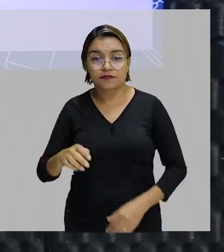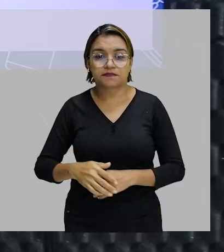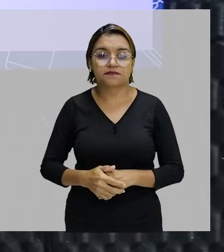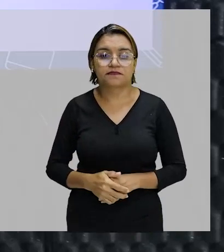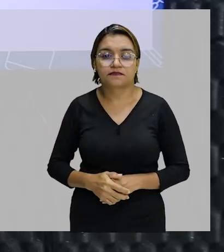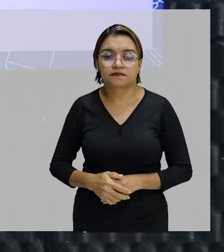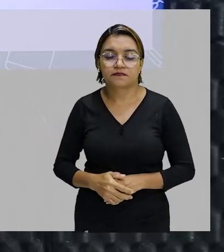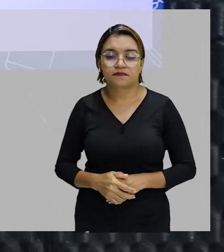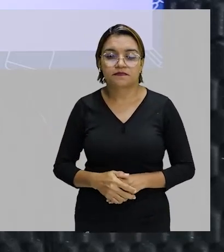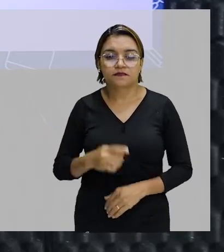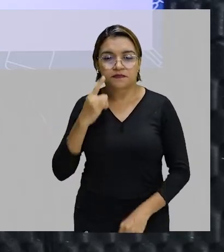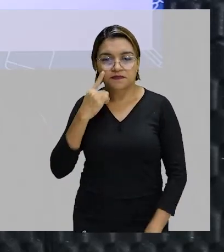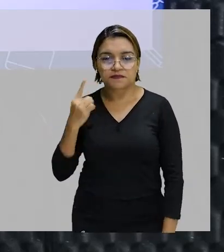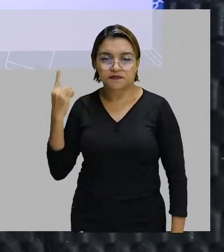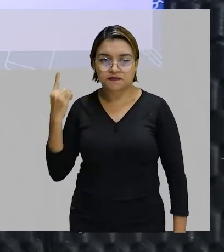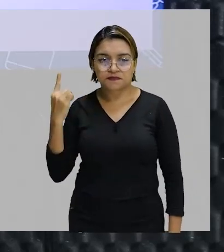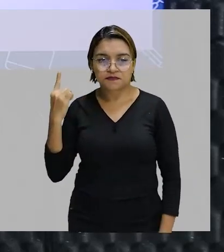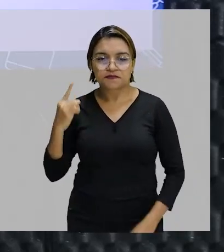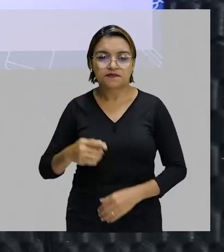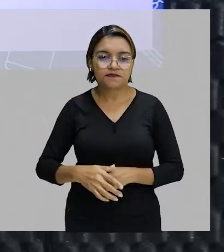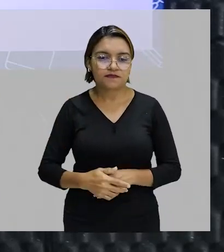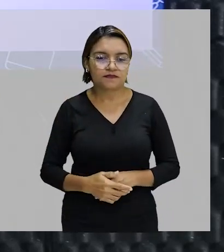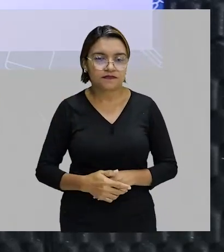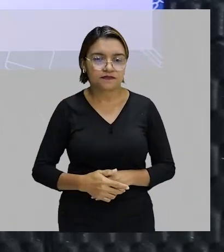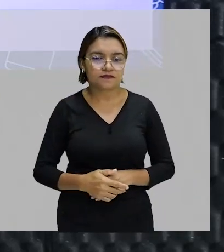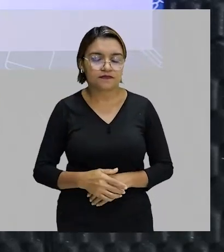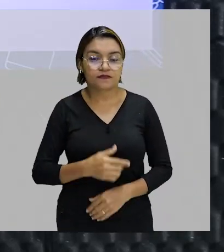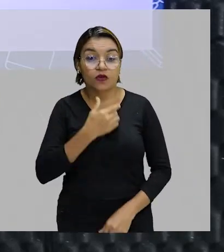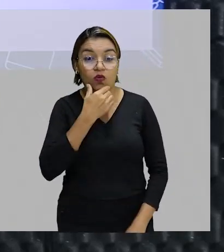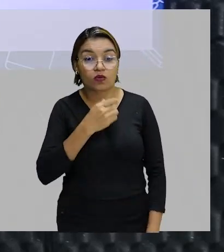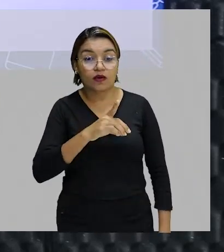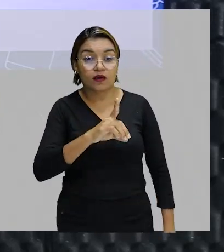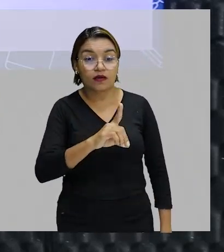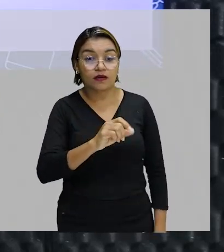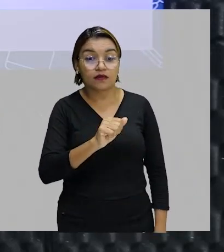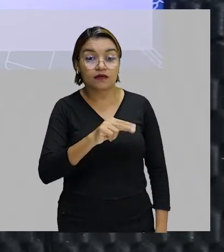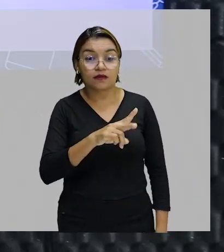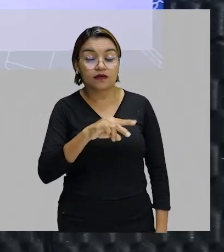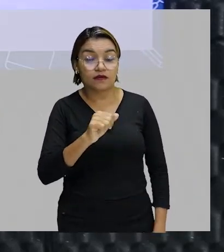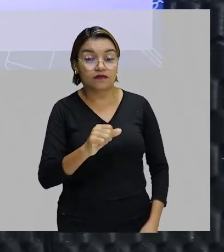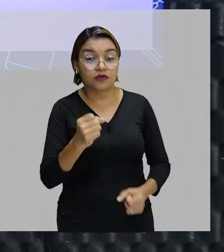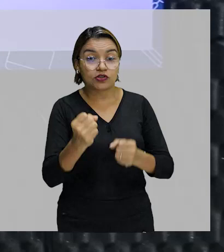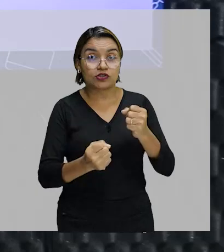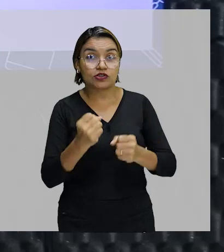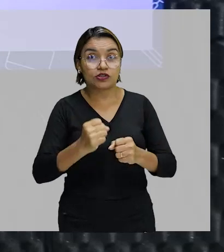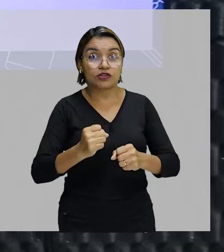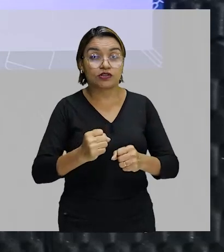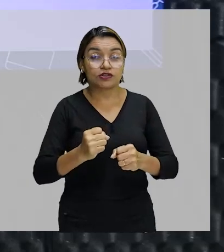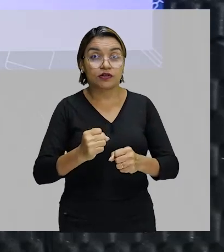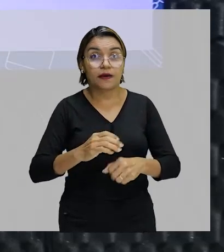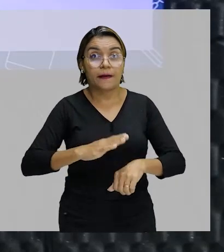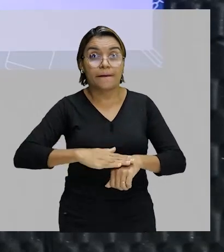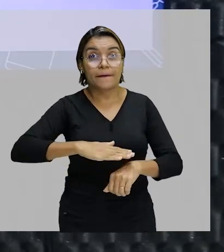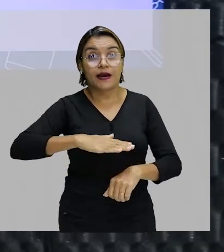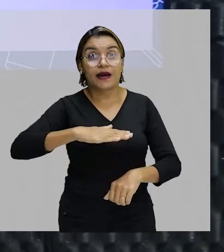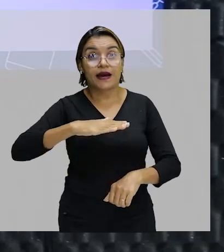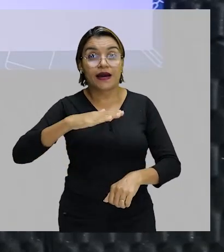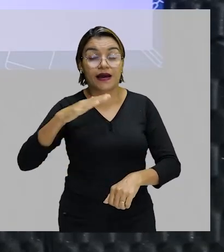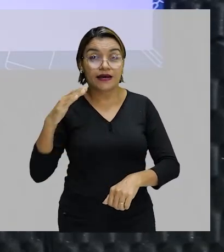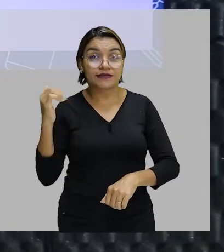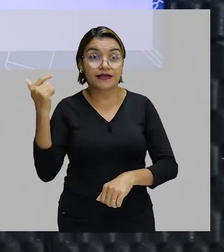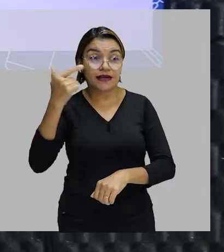David drives faster than Harold. O David dirige mais rápido do que o Harold. Mary